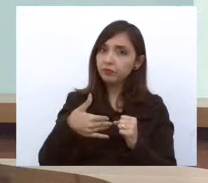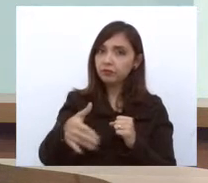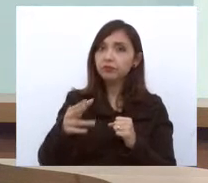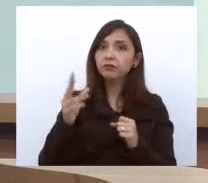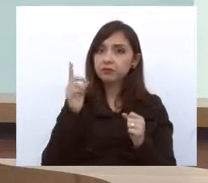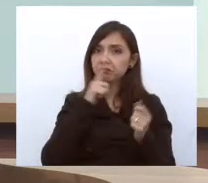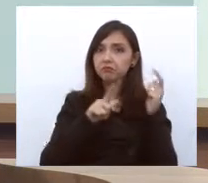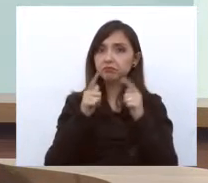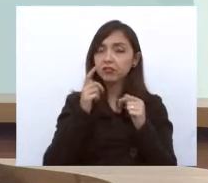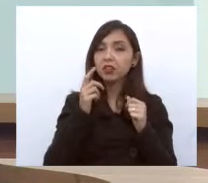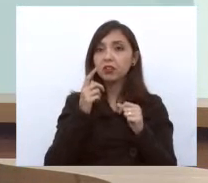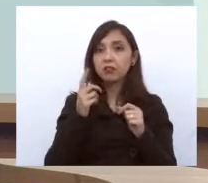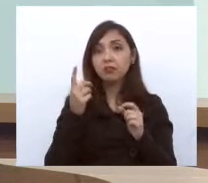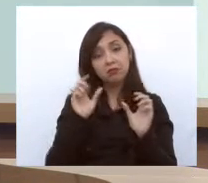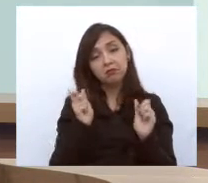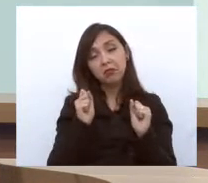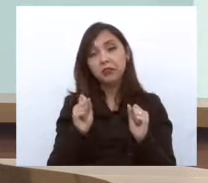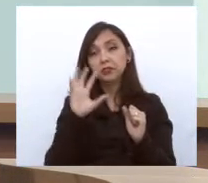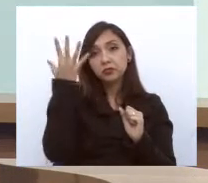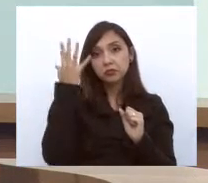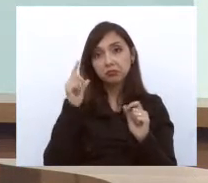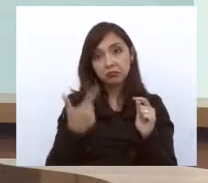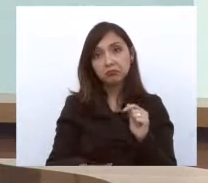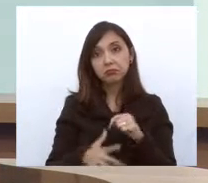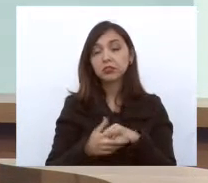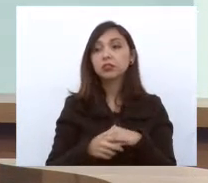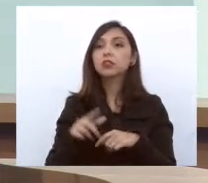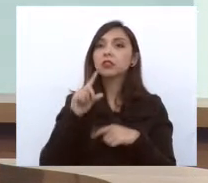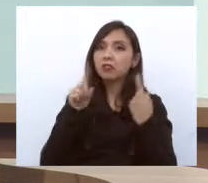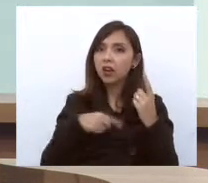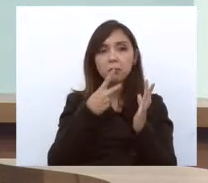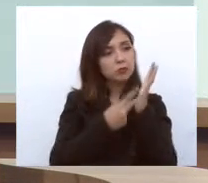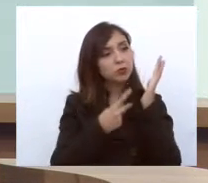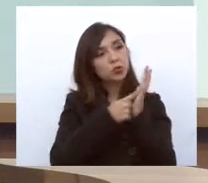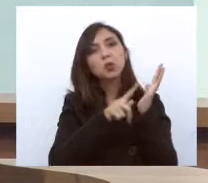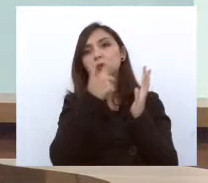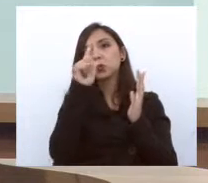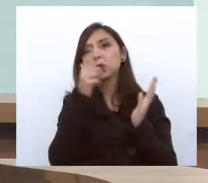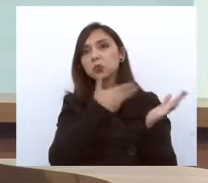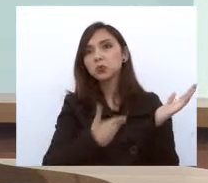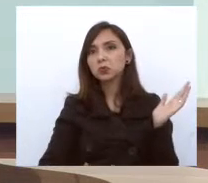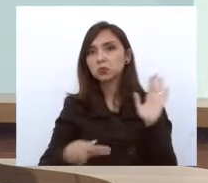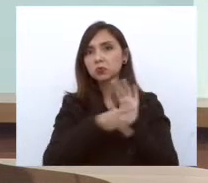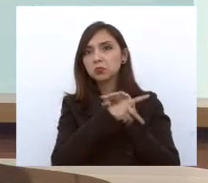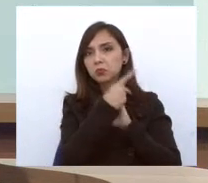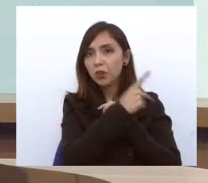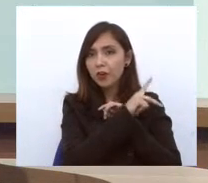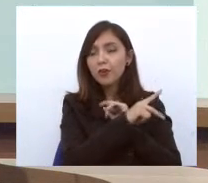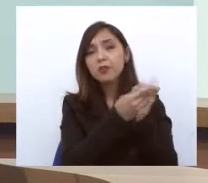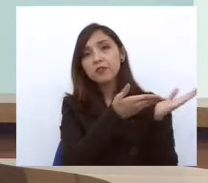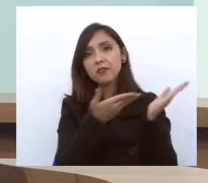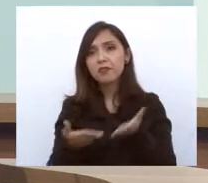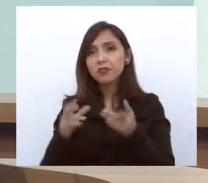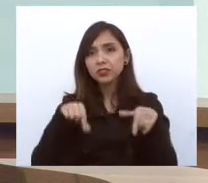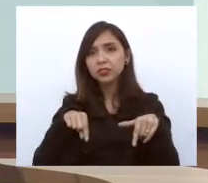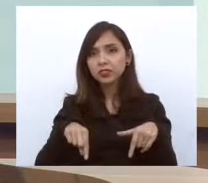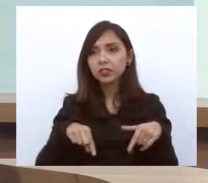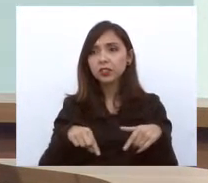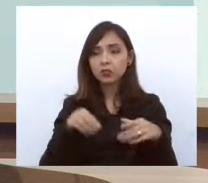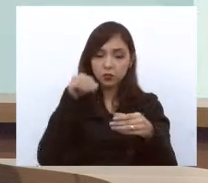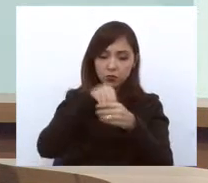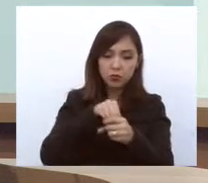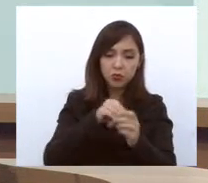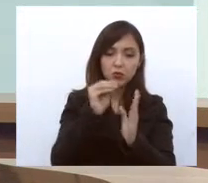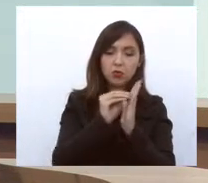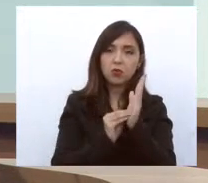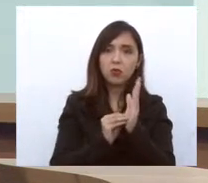o final do ano, tenho certeza. Virão outros projetos do governo para ser colocado aqui